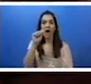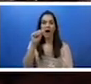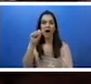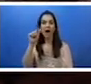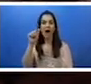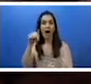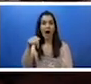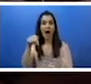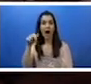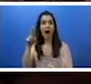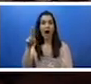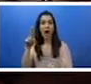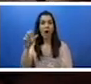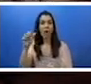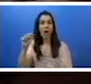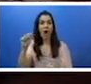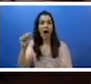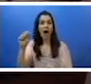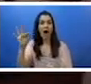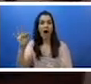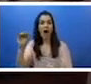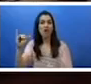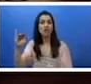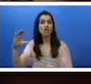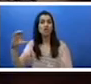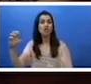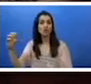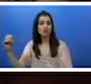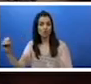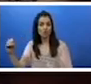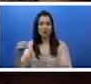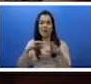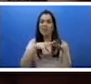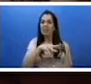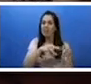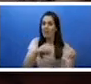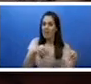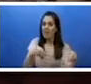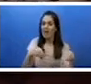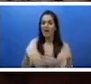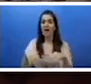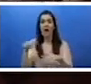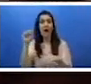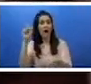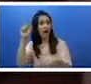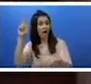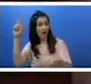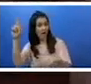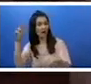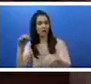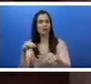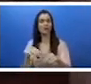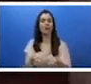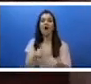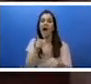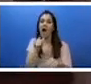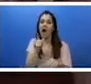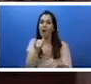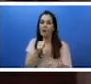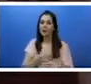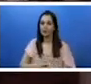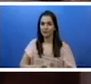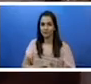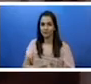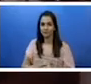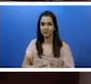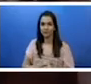nós podemos classificar como terrestre, aéreo e aquático. São meios de transporte. É quando a gente